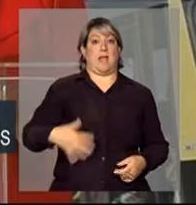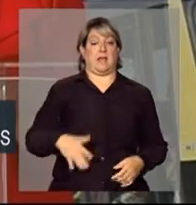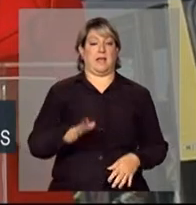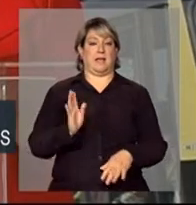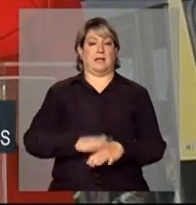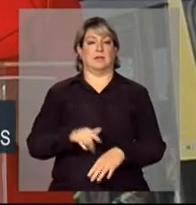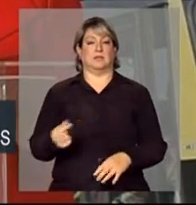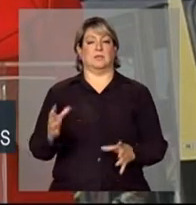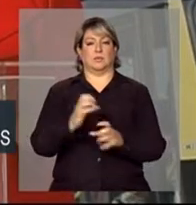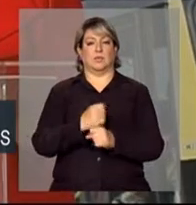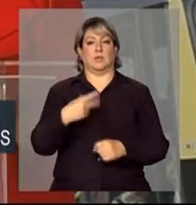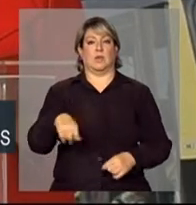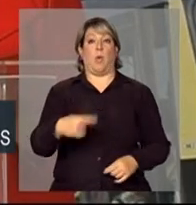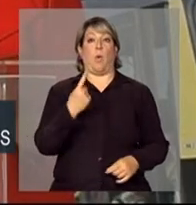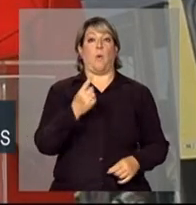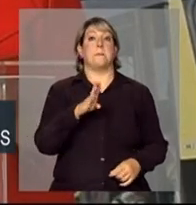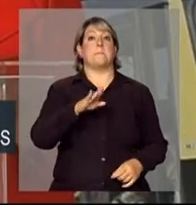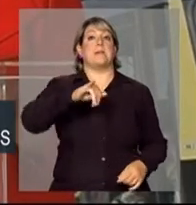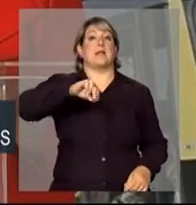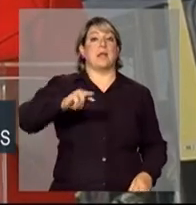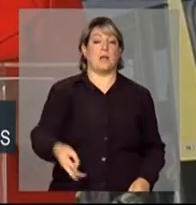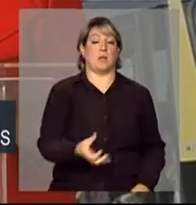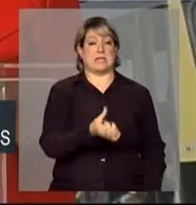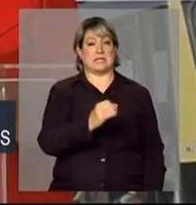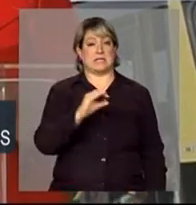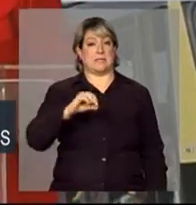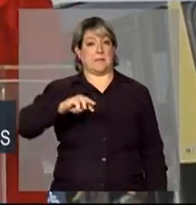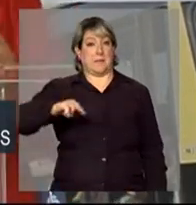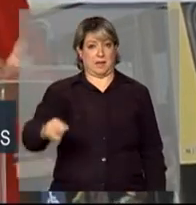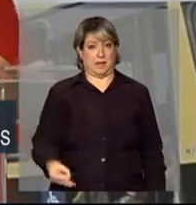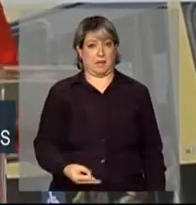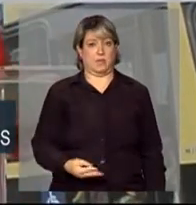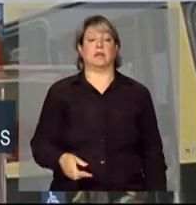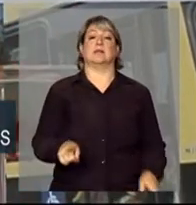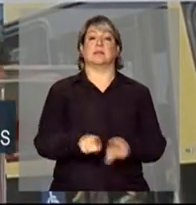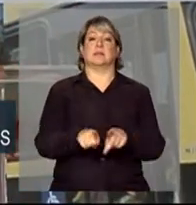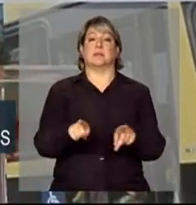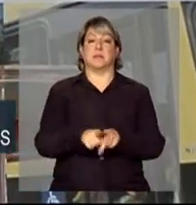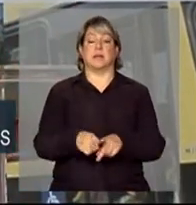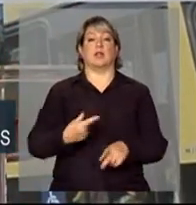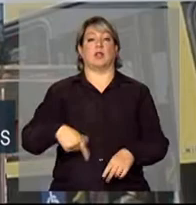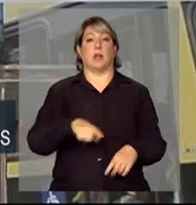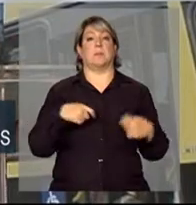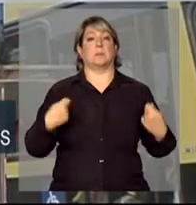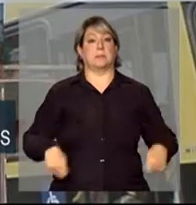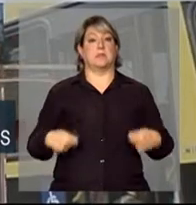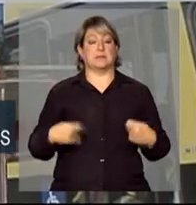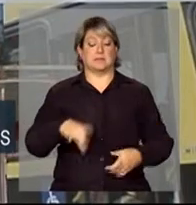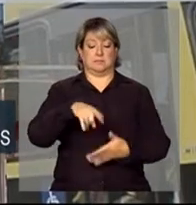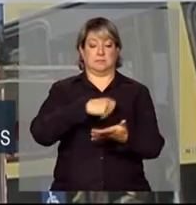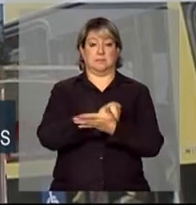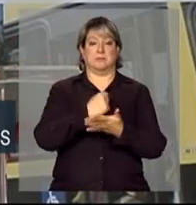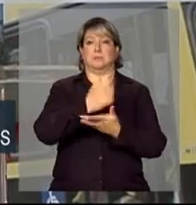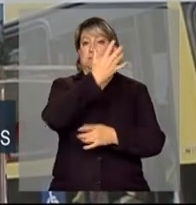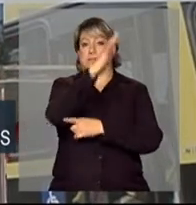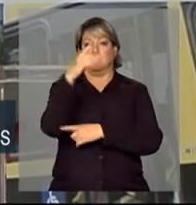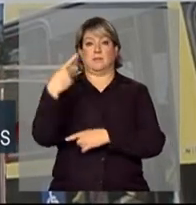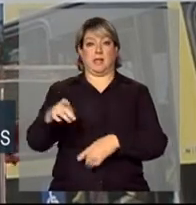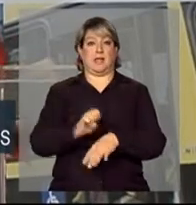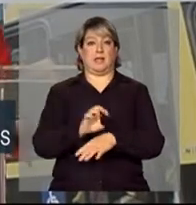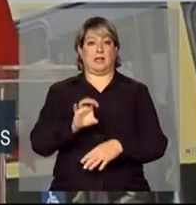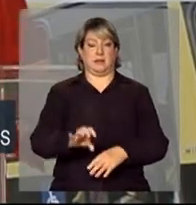o custo estimado dela é 1,6 bilhão, e também nós precisamos de licenciamento ambiental do